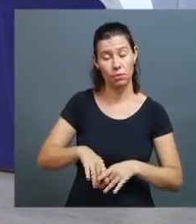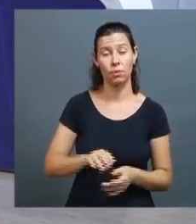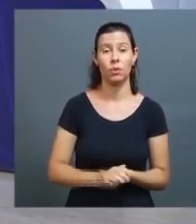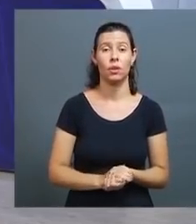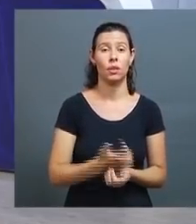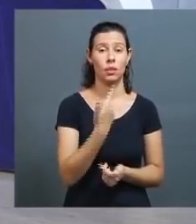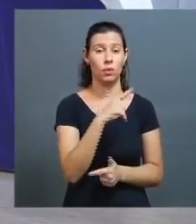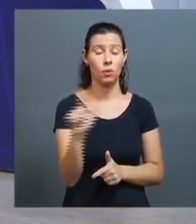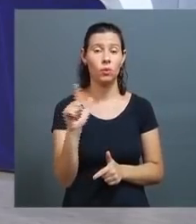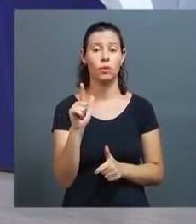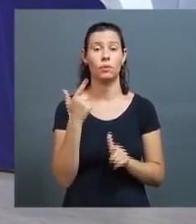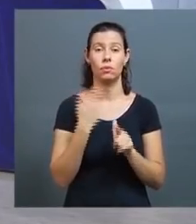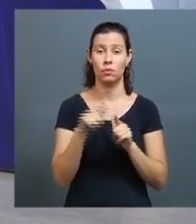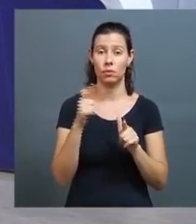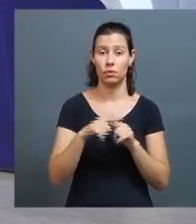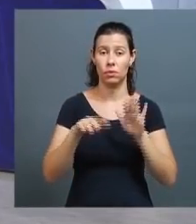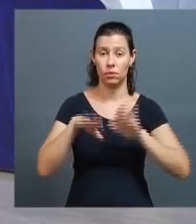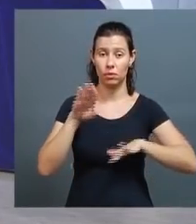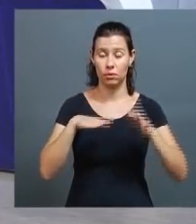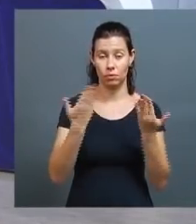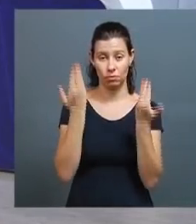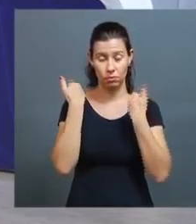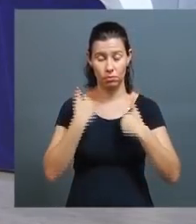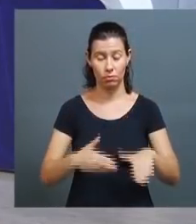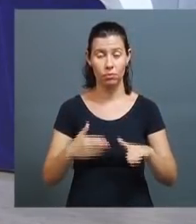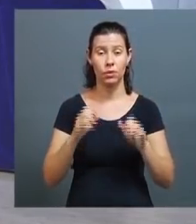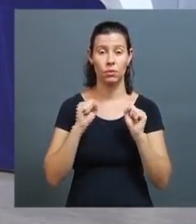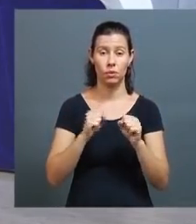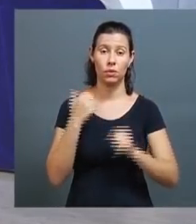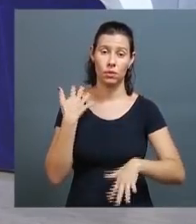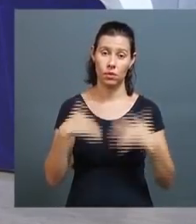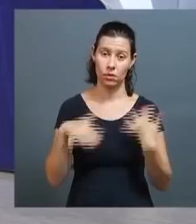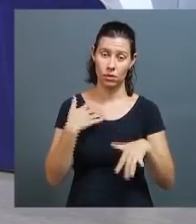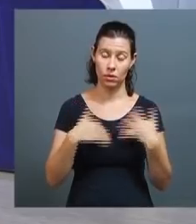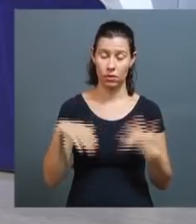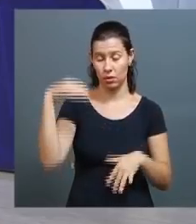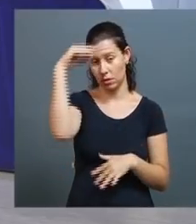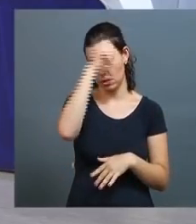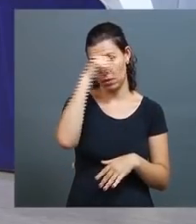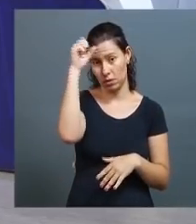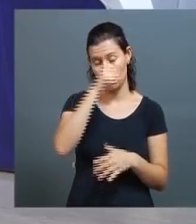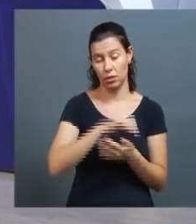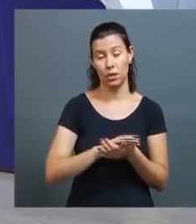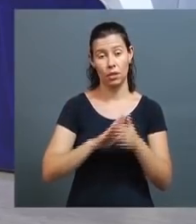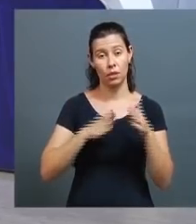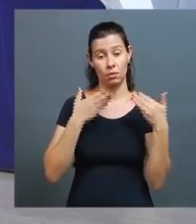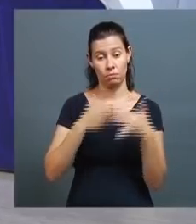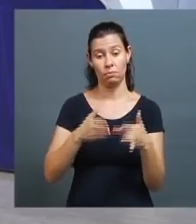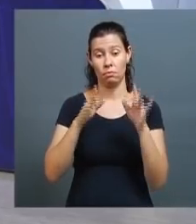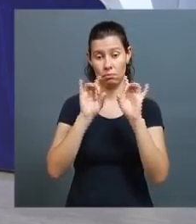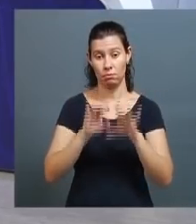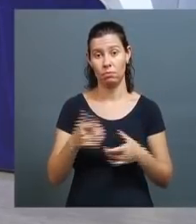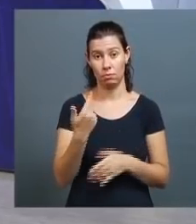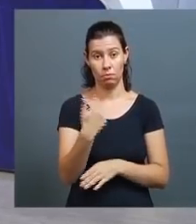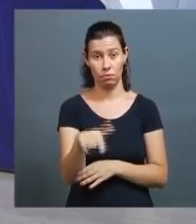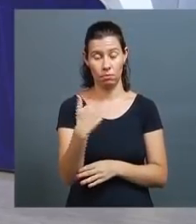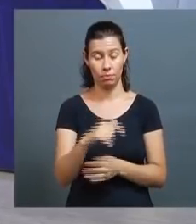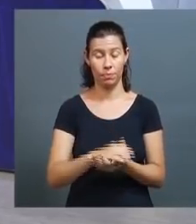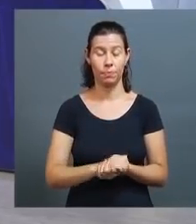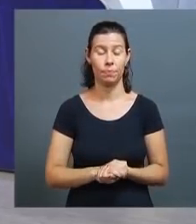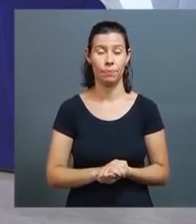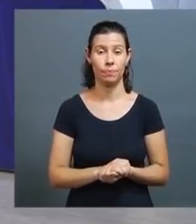questões orgânicas que podem interferir nesse aprendizado, então não é tão específico, que são